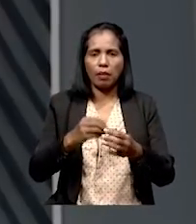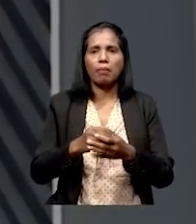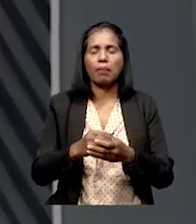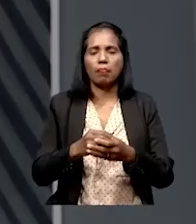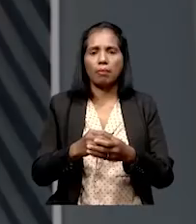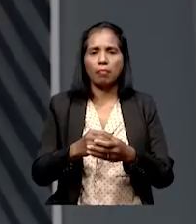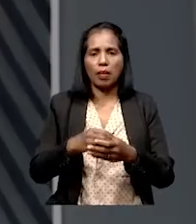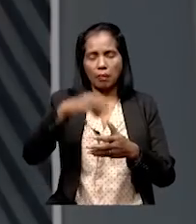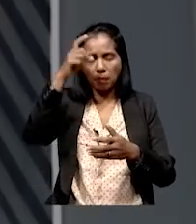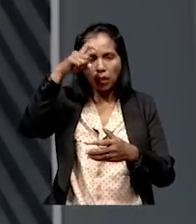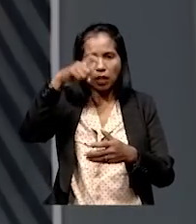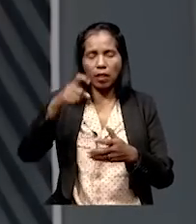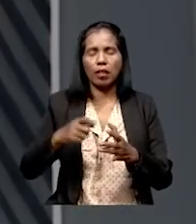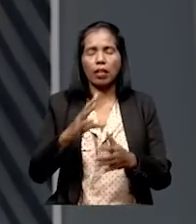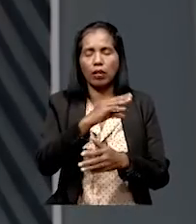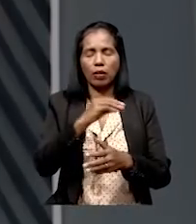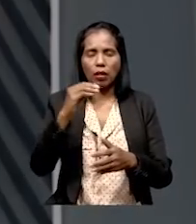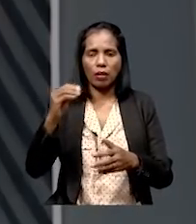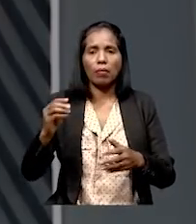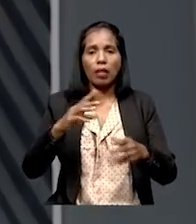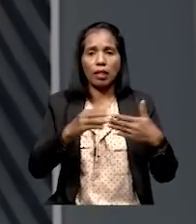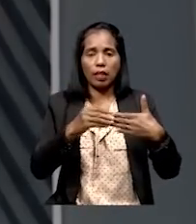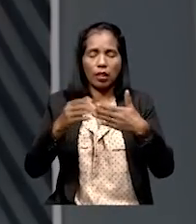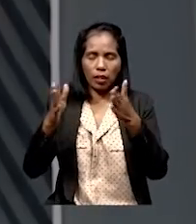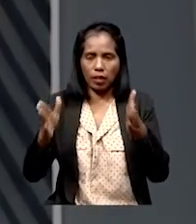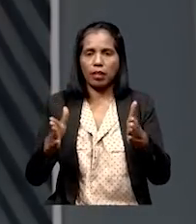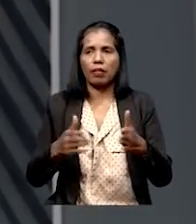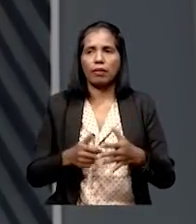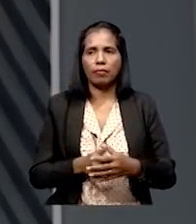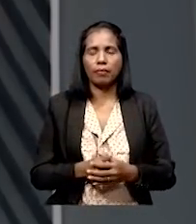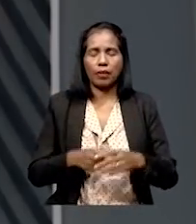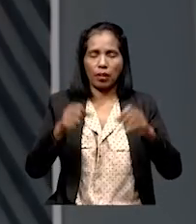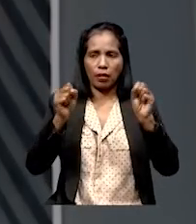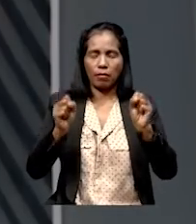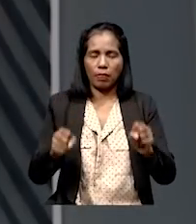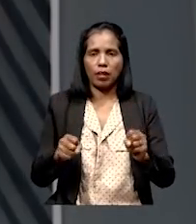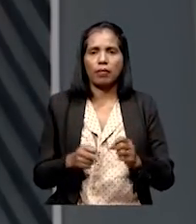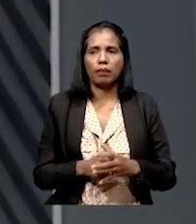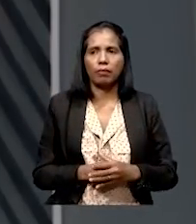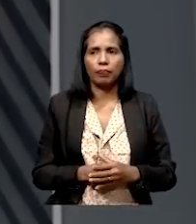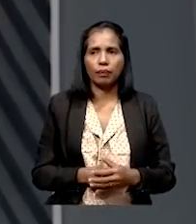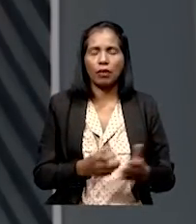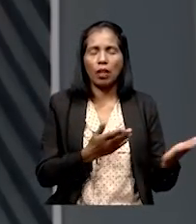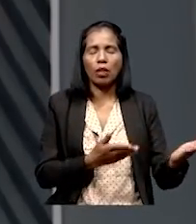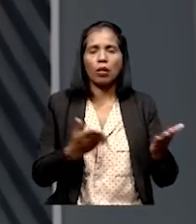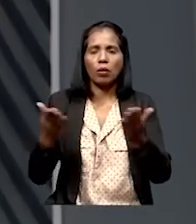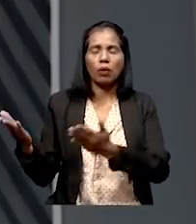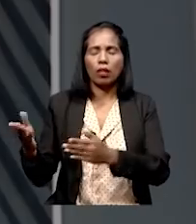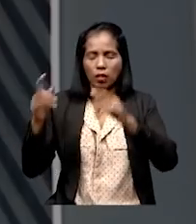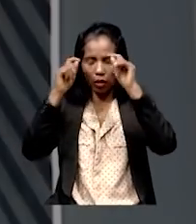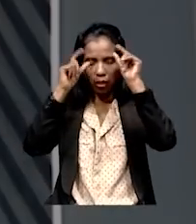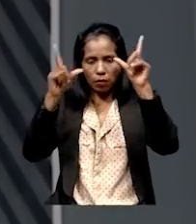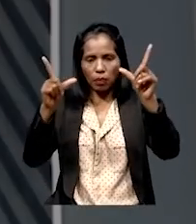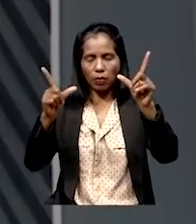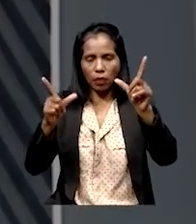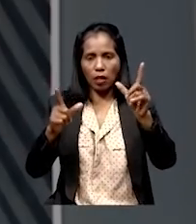nós, figura na BEMACA, BELÉ, Loura e Timor, Fila Fala e